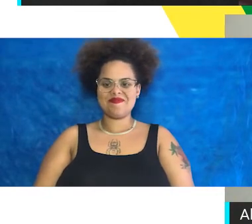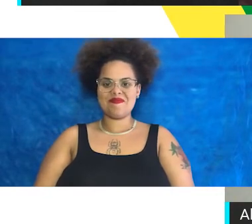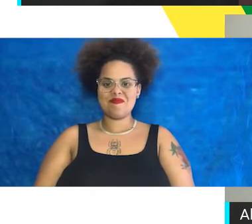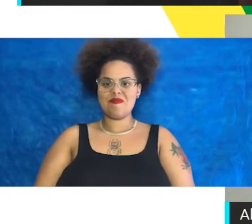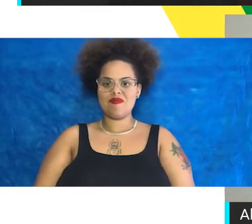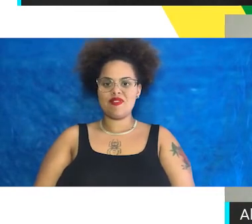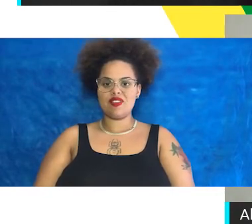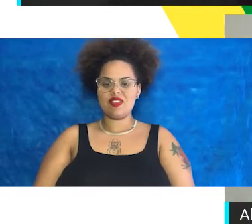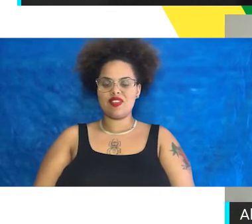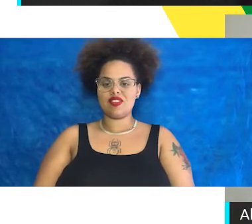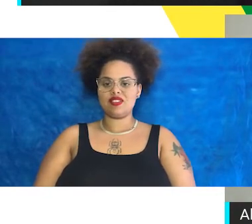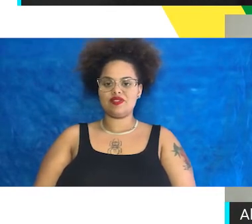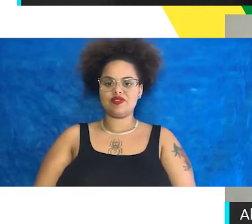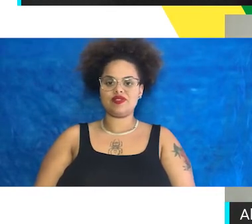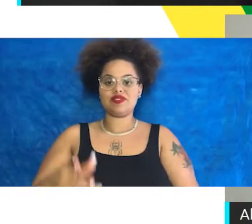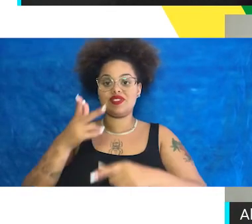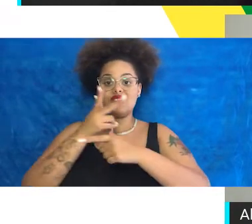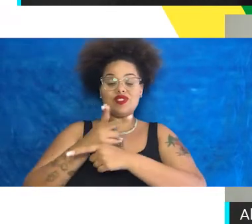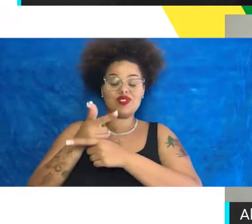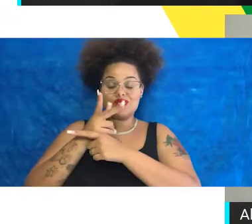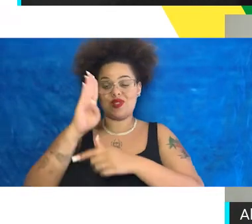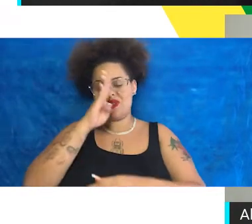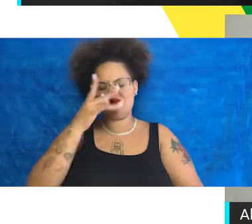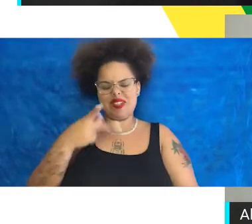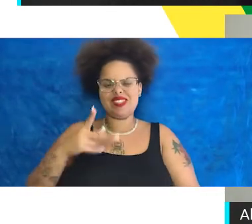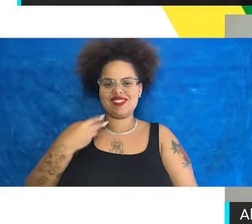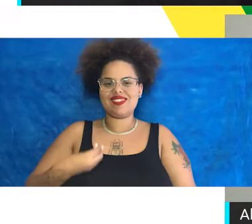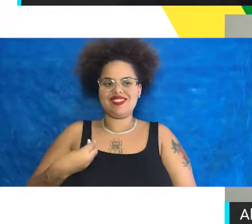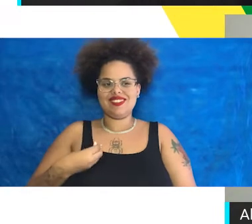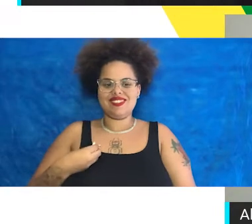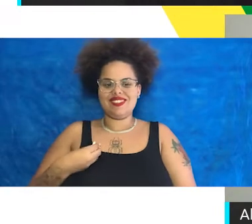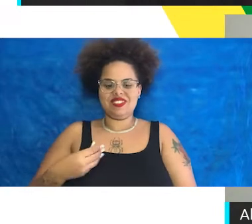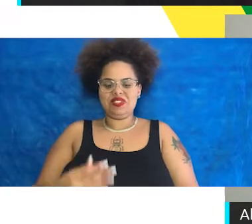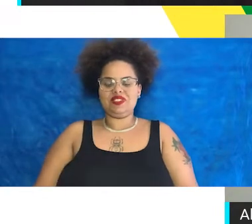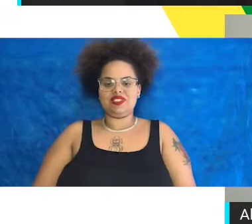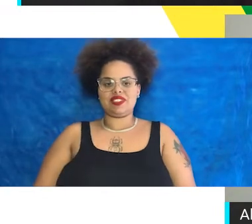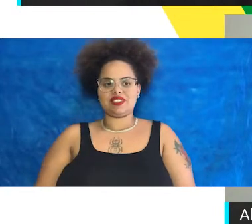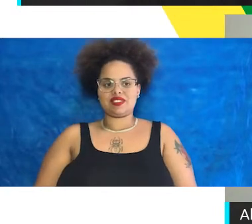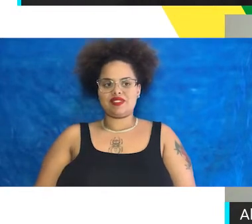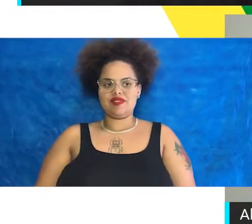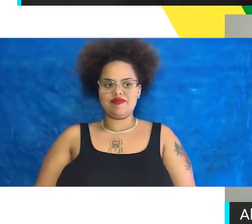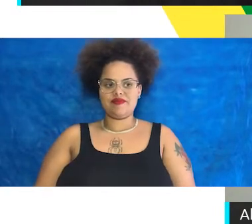Principal combustível de fazer audiovisual no Brasil. Café.